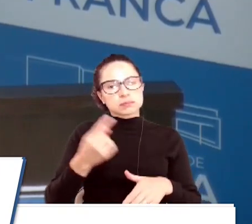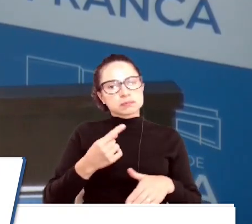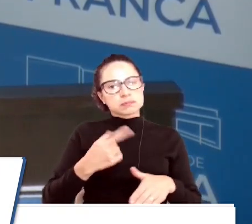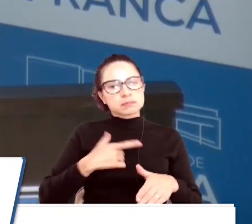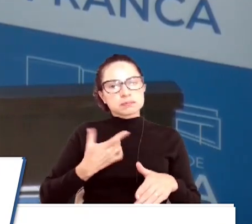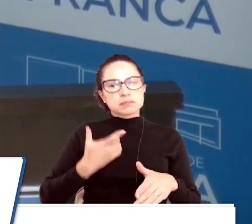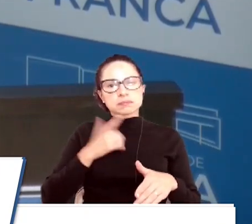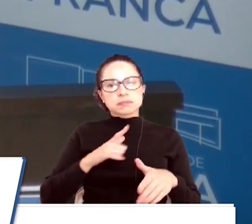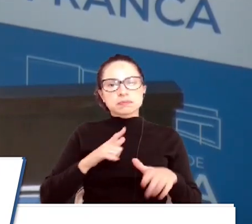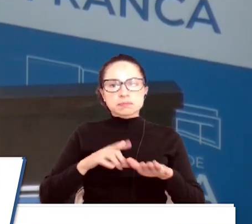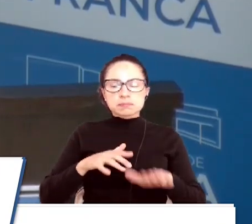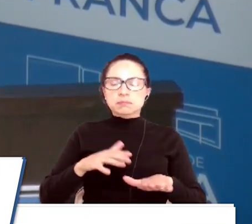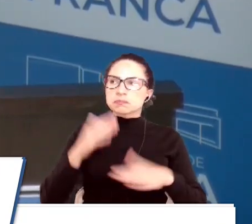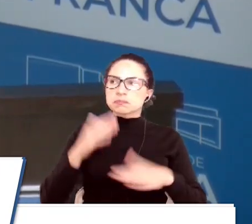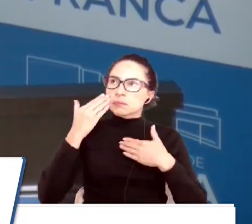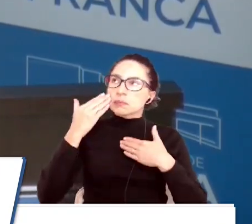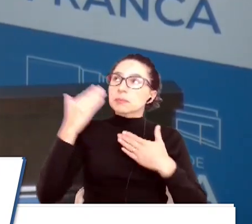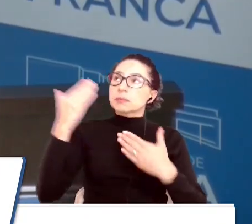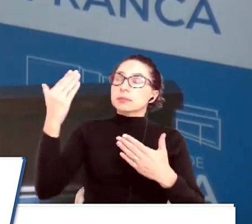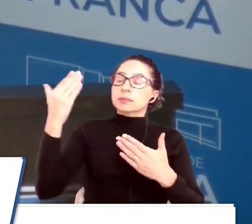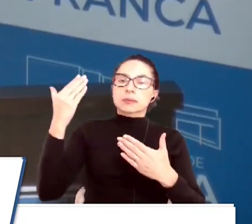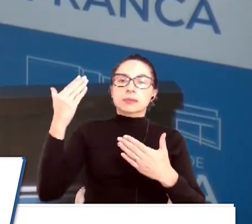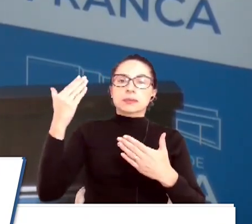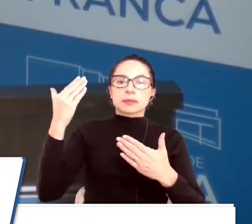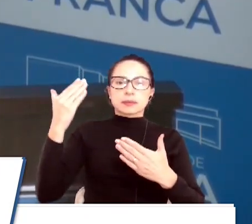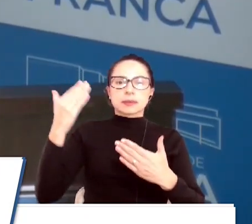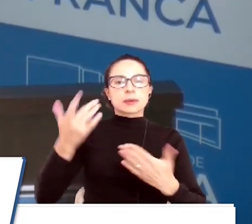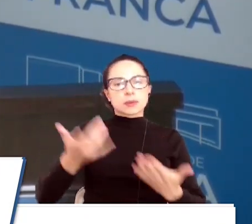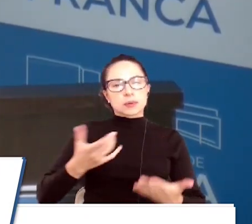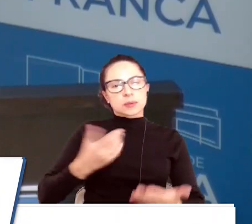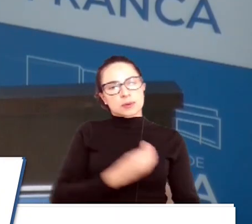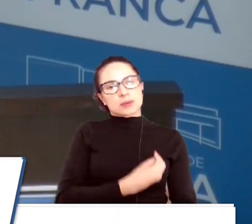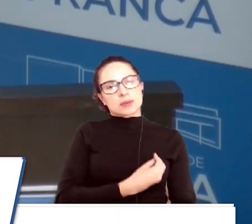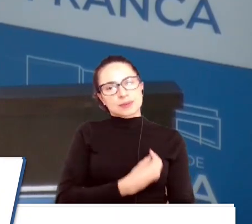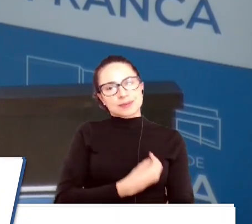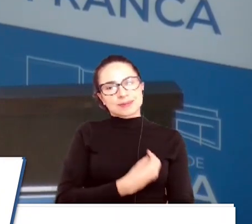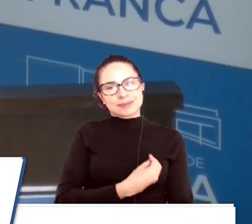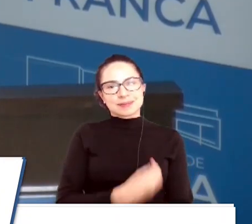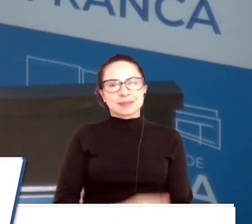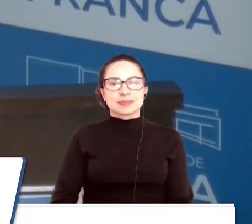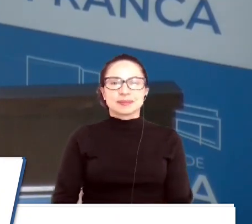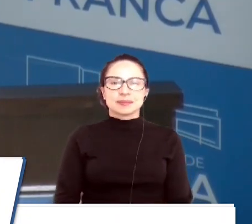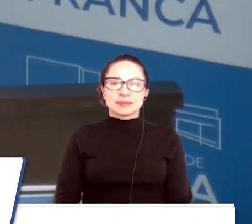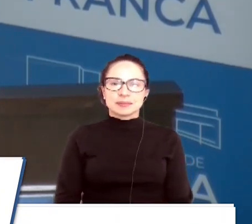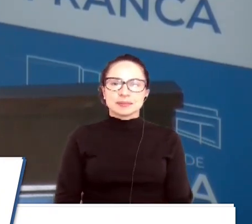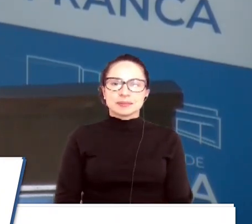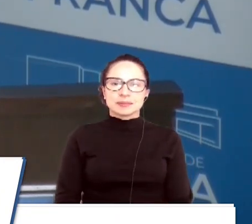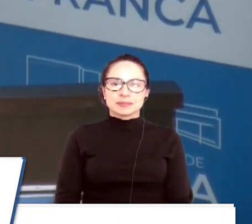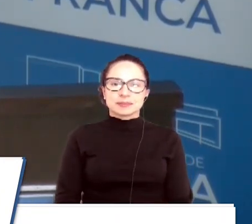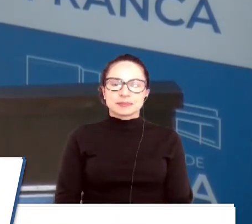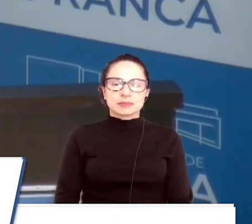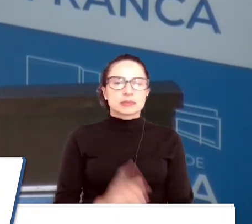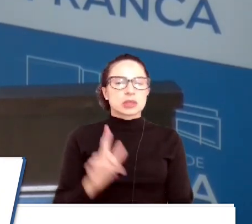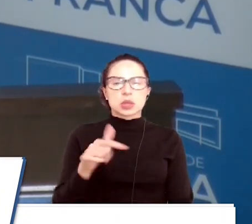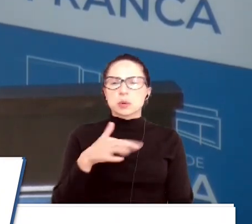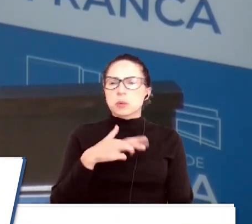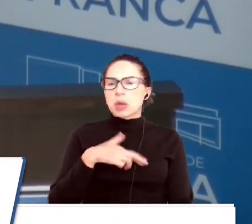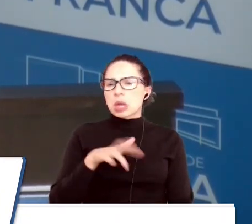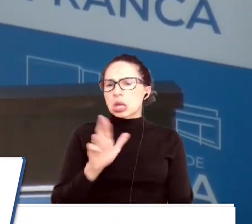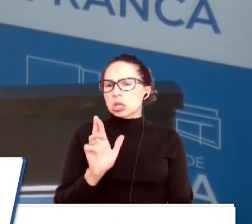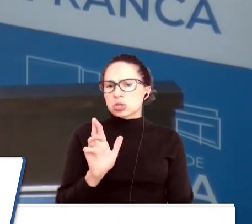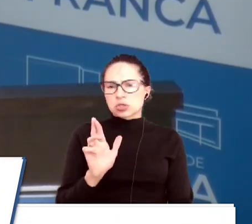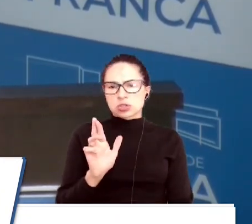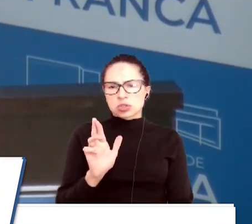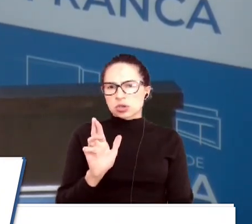e dizer obrigado, Senhor, por mais um dia de vida. Não é religião